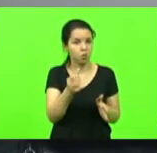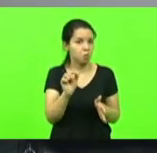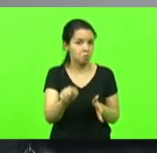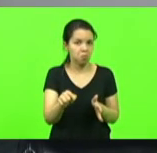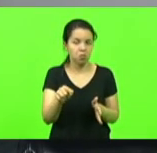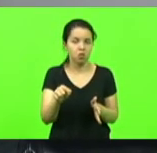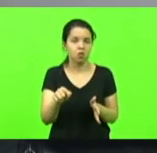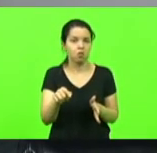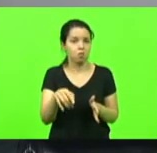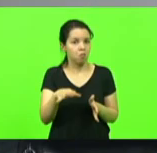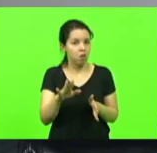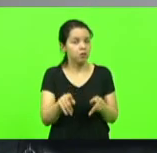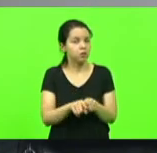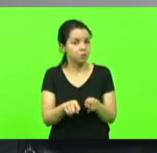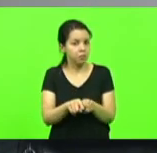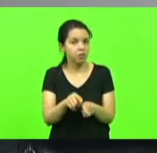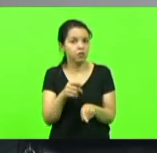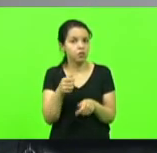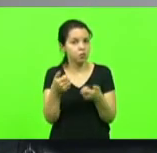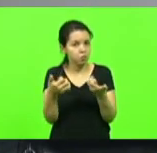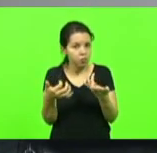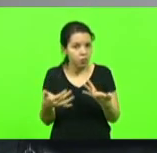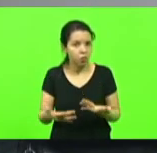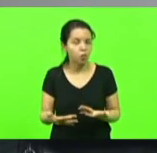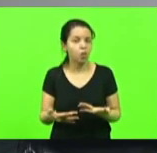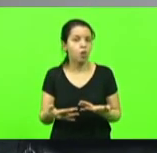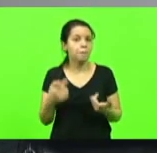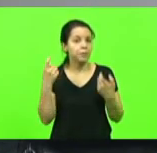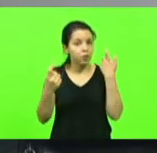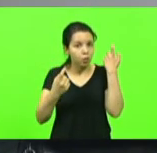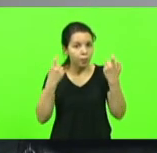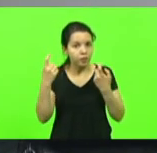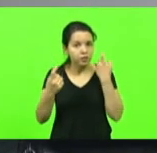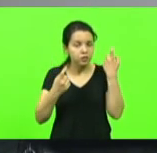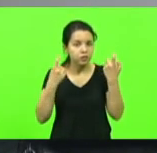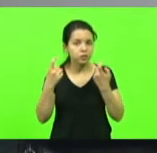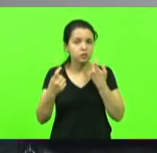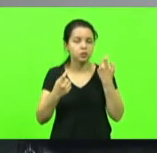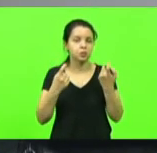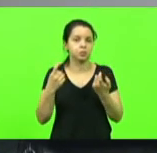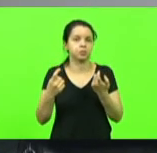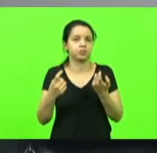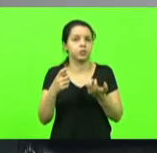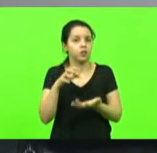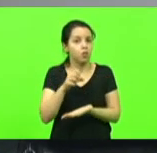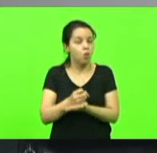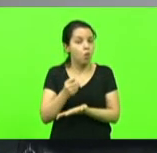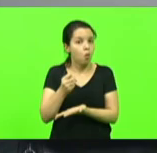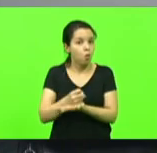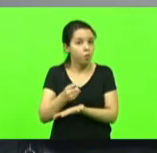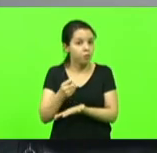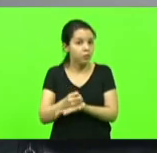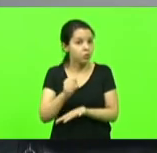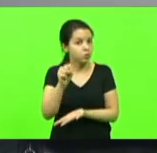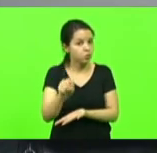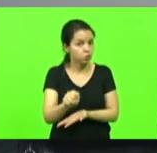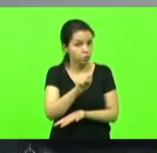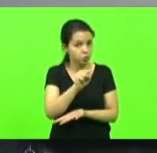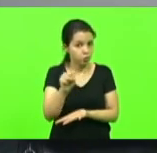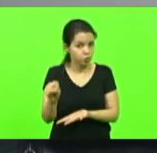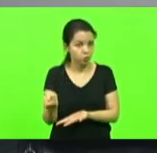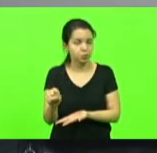também pontuou de uma forma muito grande a preocupação da contratualização pelo SUS e,